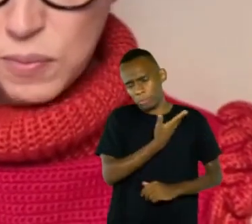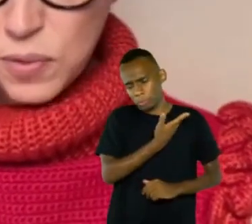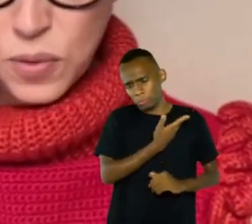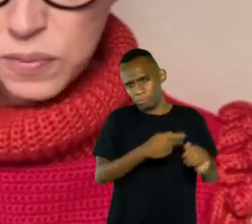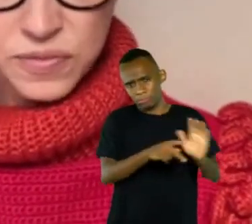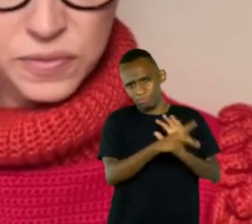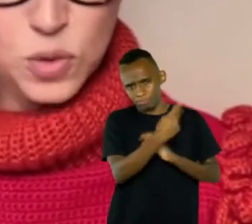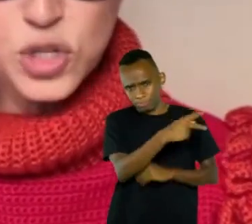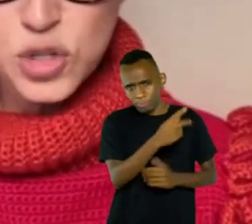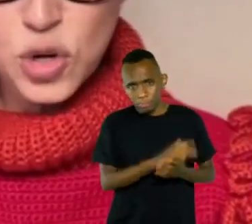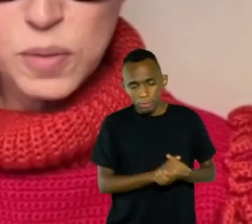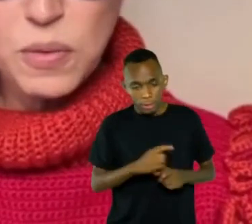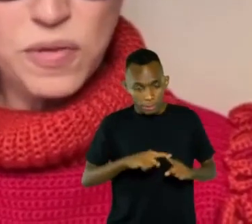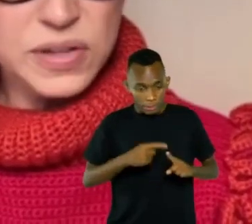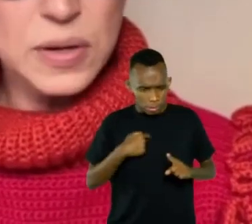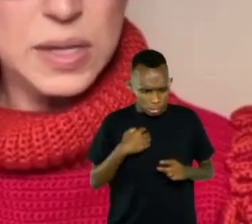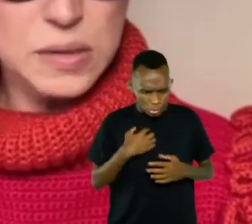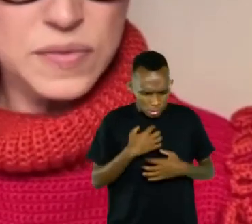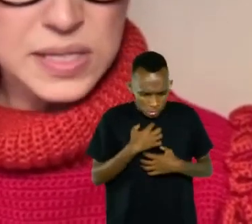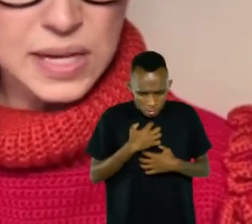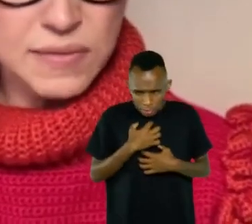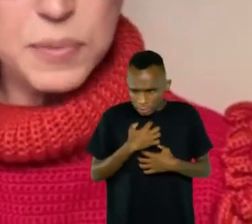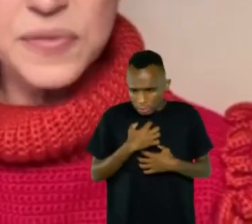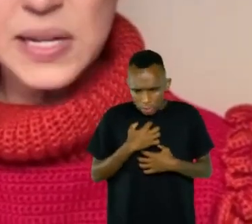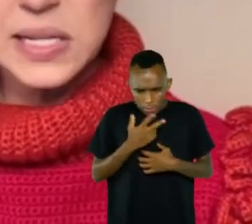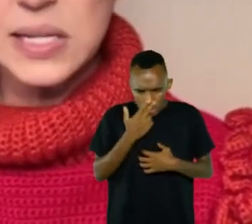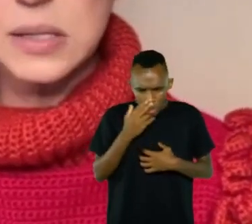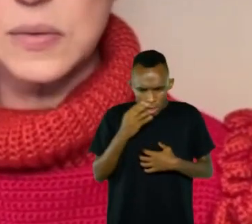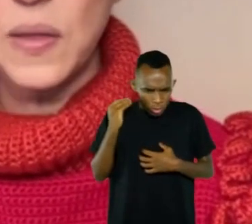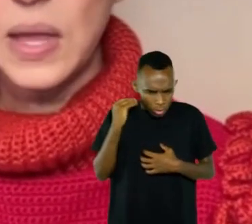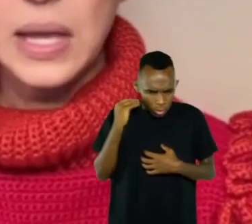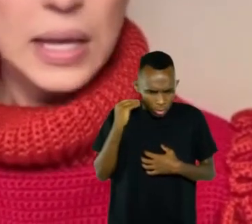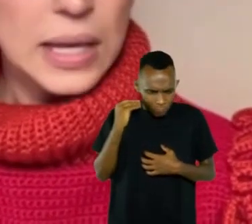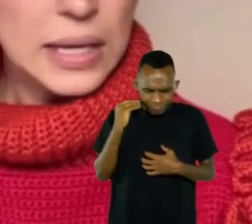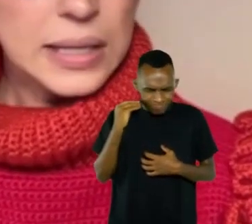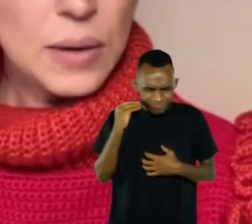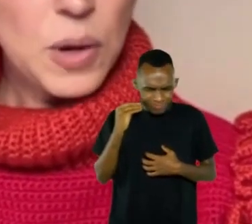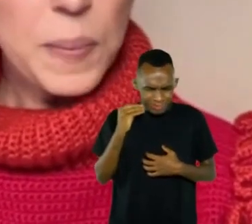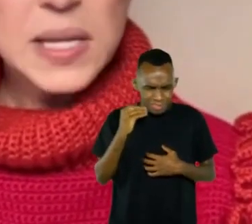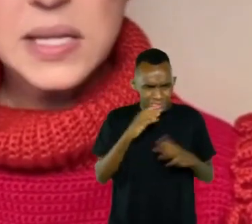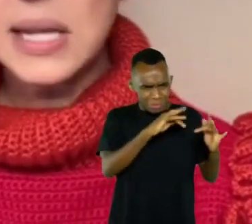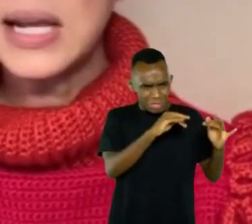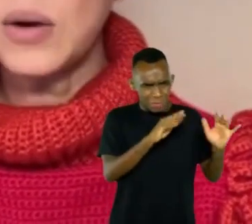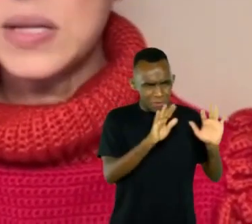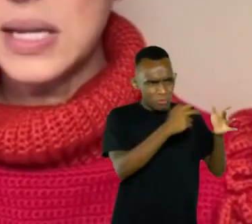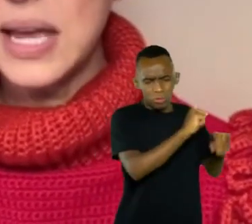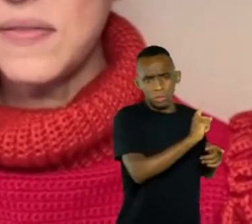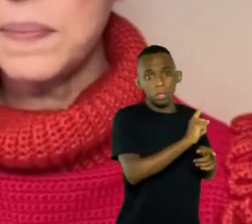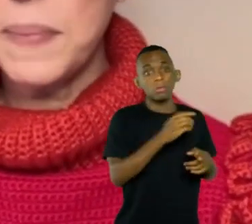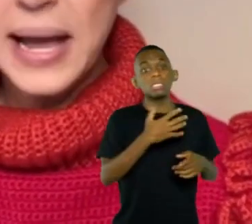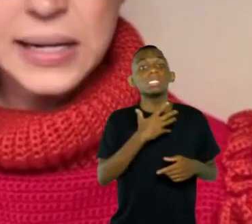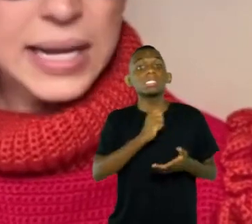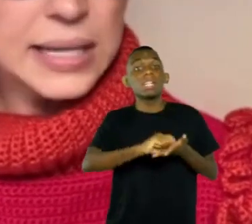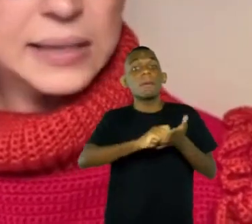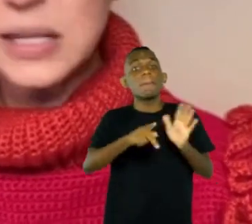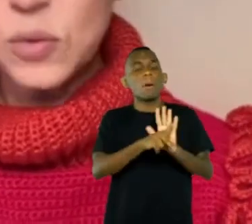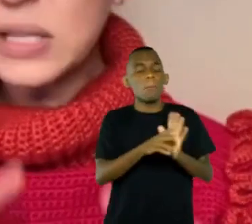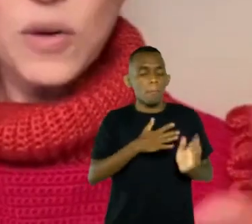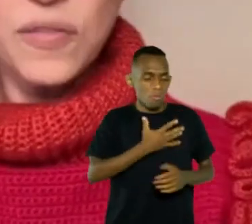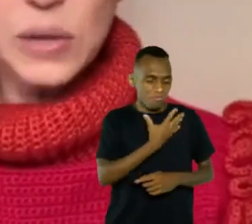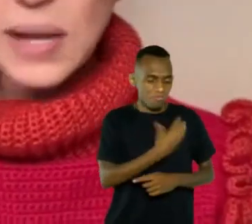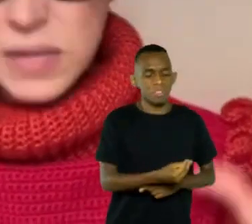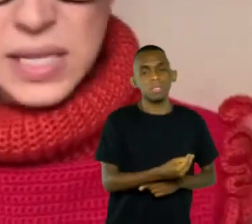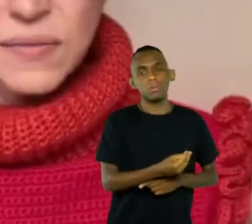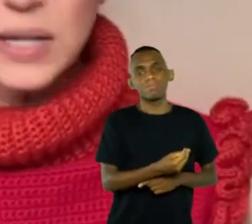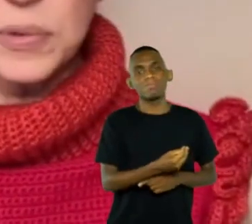intuição cochichou no meu ouvido e eu resolvi escrever para o Francisco. Então, eu pensei, não, escreve para, né?